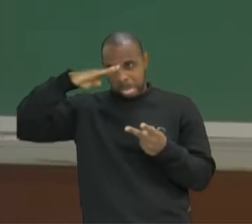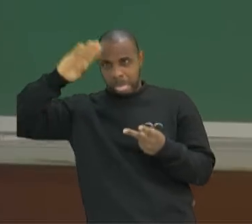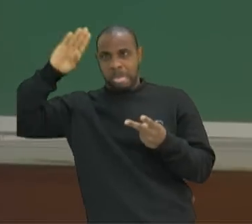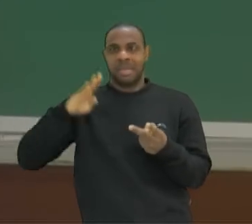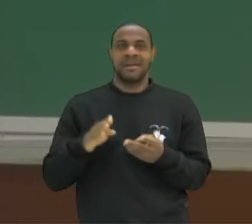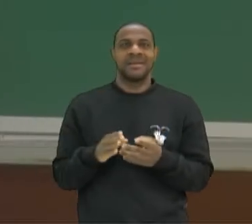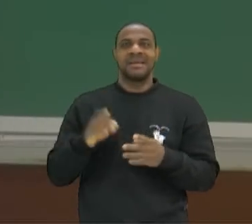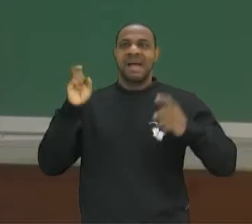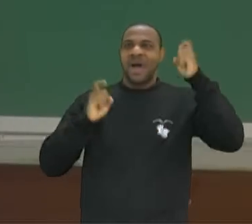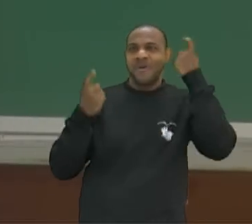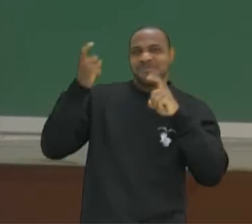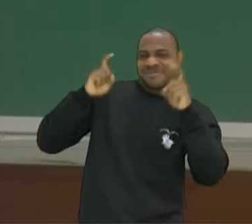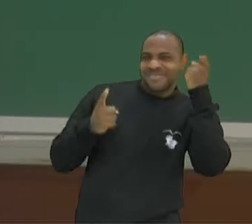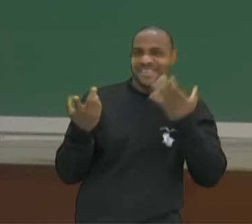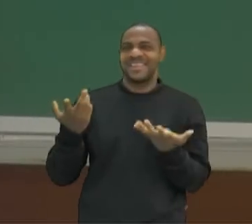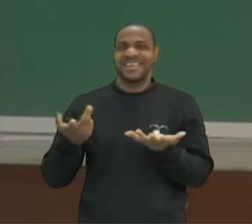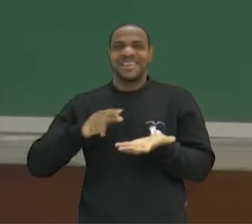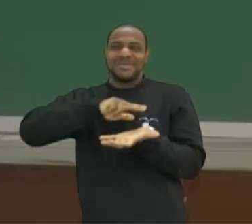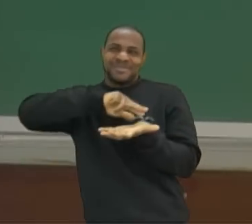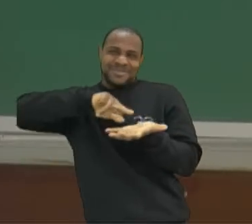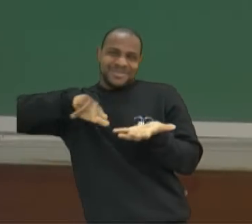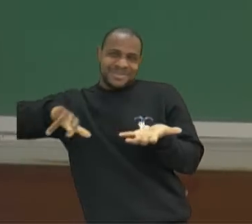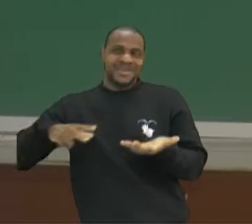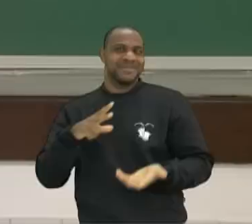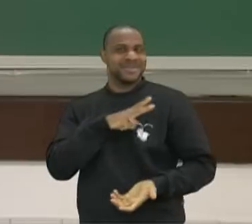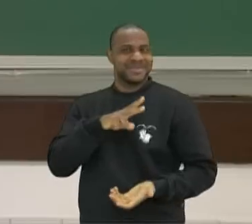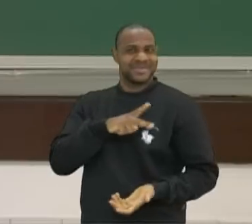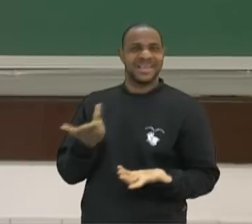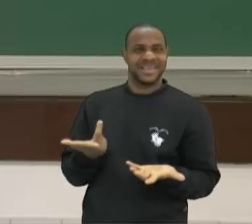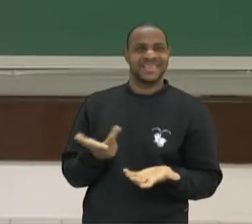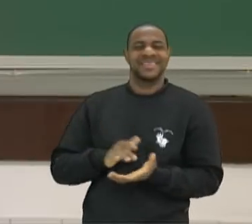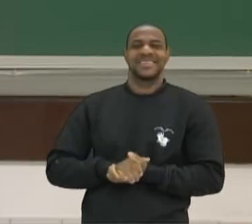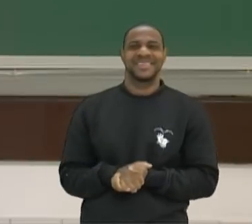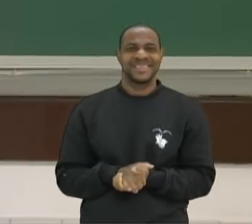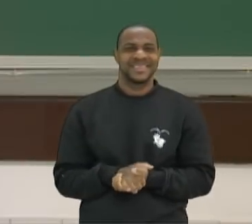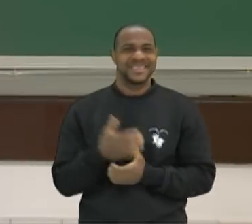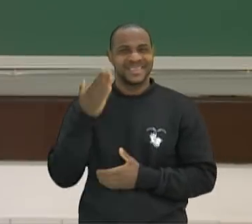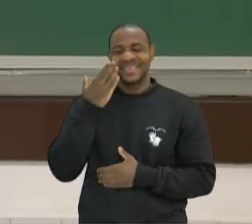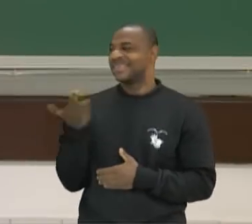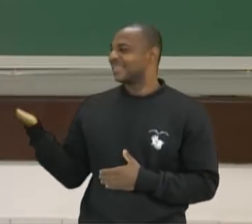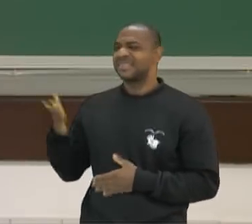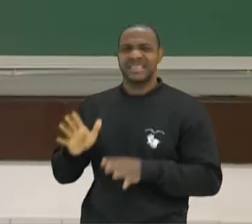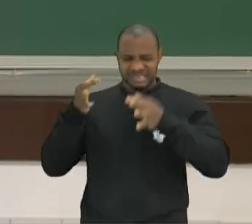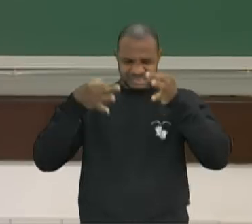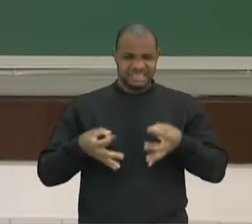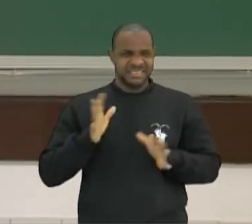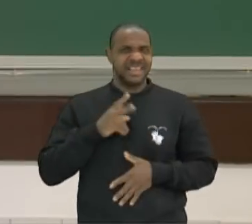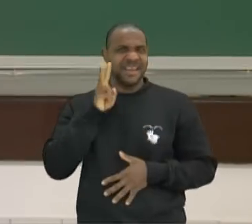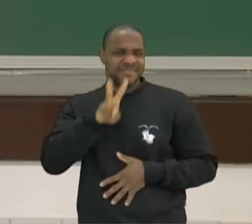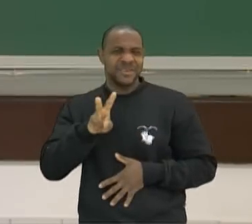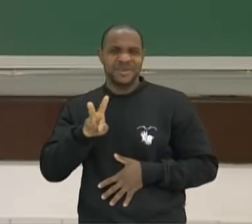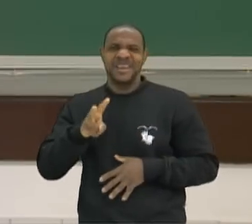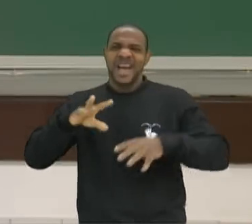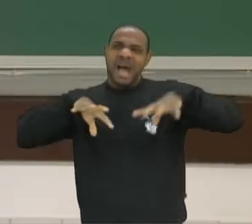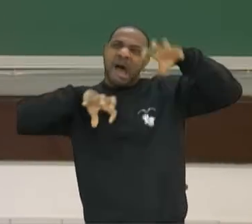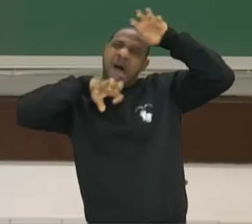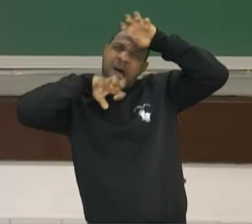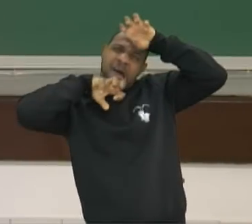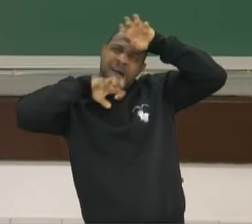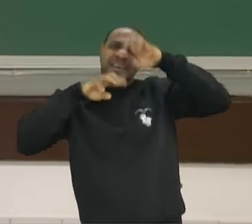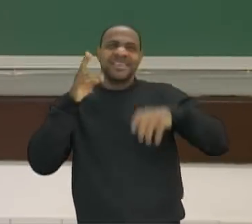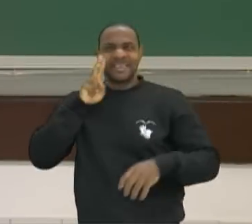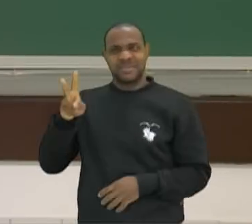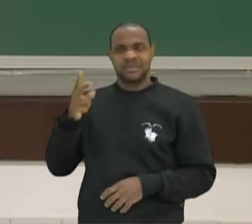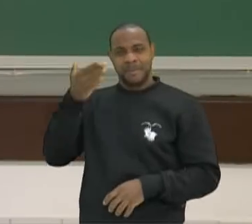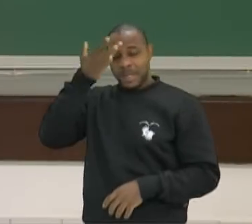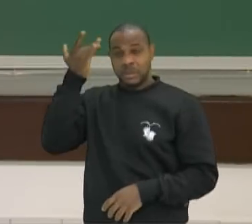gestos, vícios, hábitos particulares, etc. Com certeza vocês já viram algumas caricaturas de